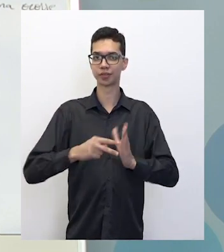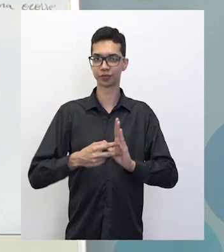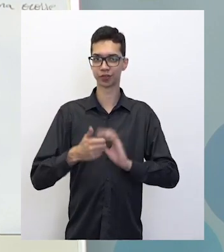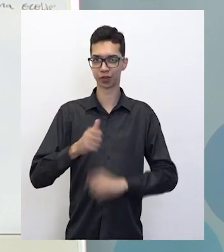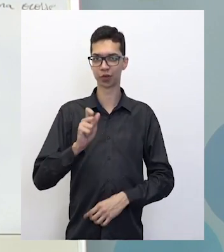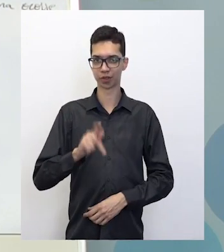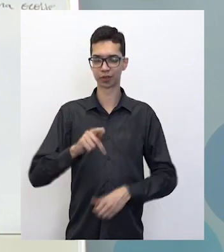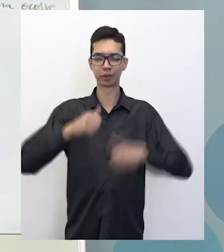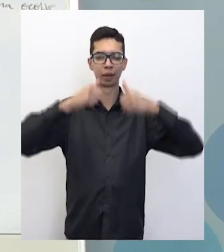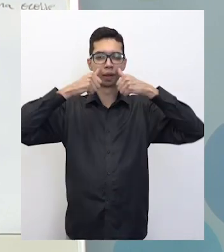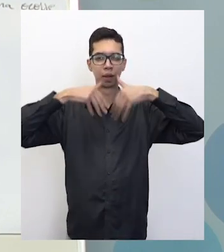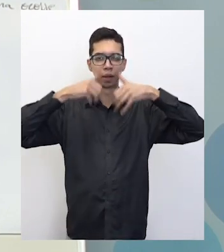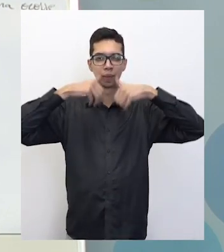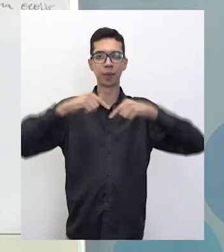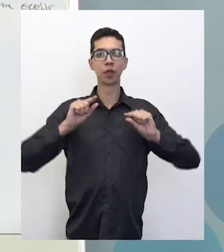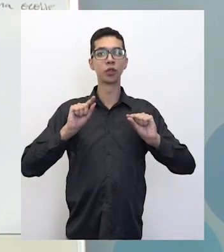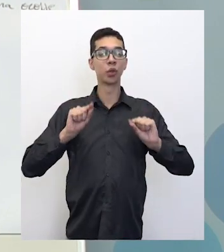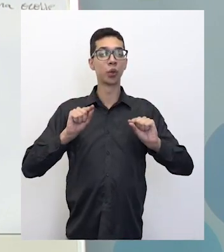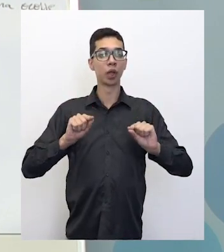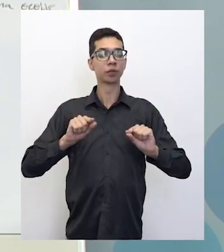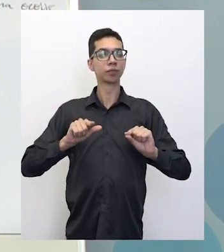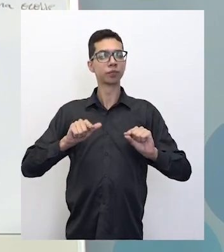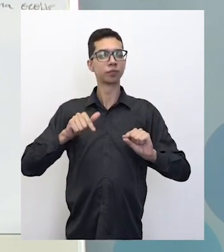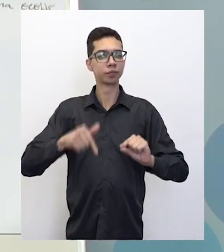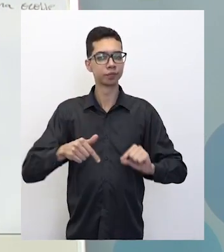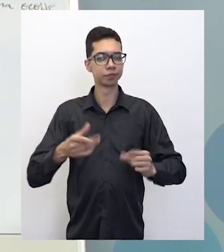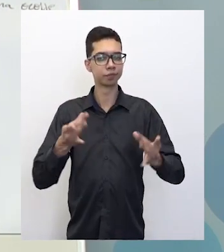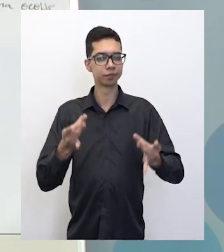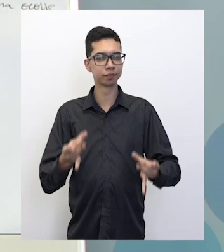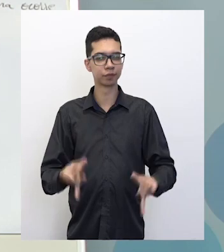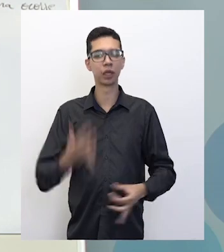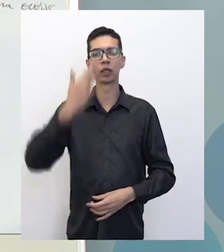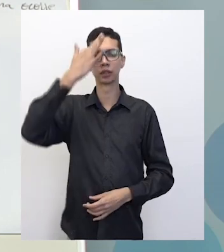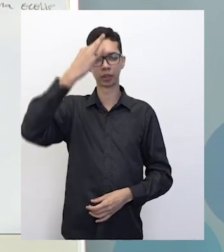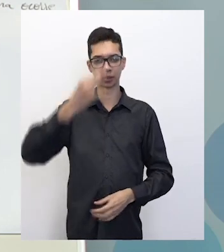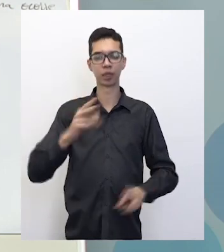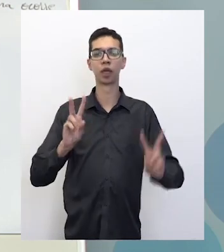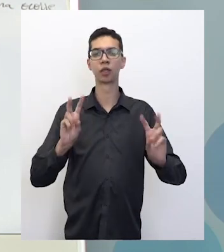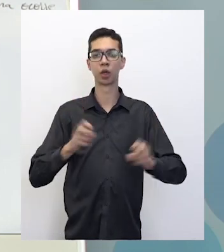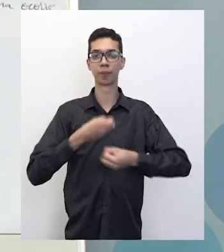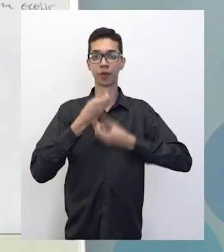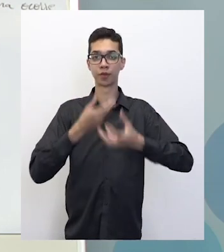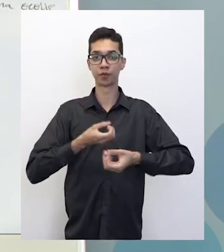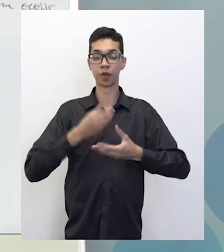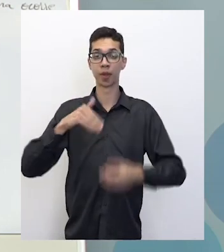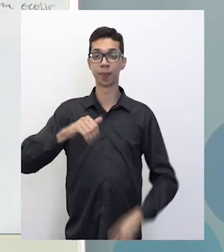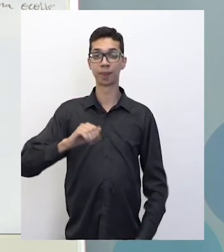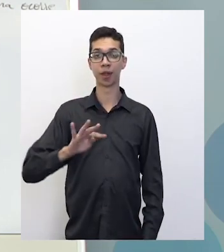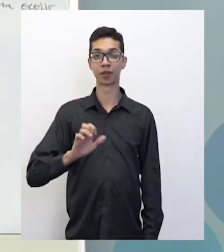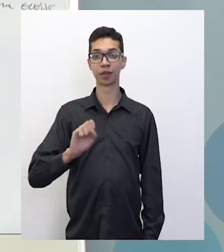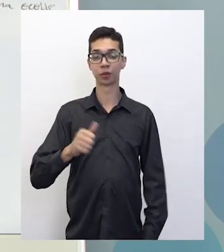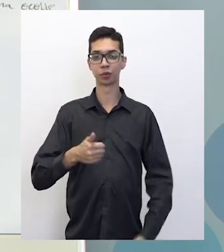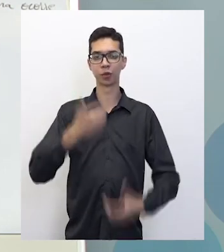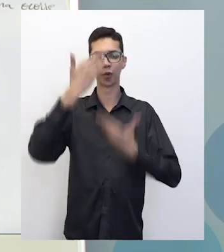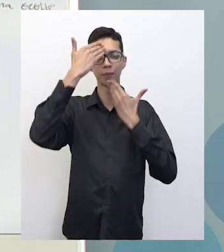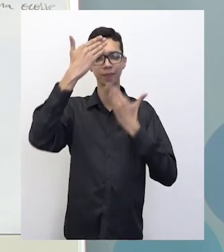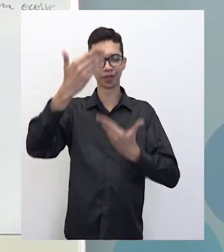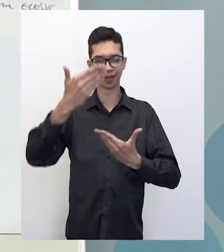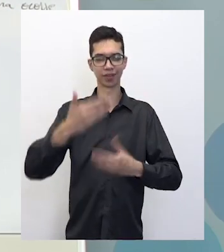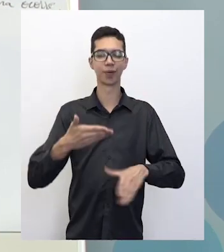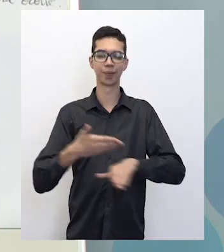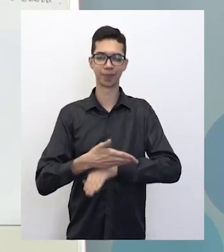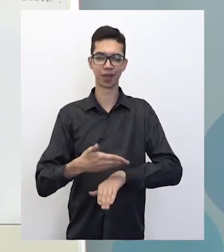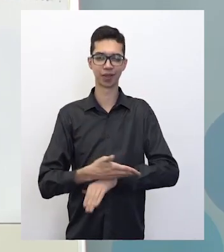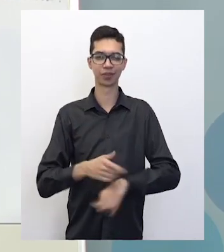E a gente vai realmente verificar aqui nessa informação do Matheus. Obrigada, Matheus, pela sua participação.